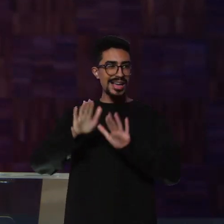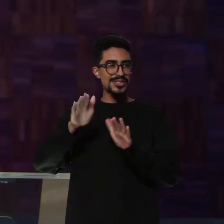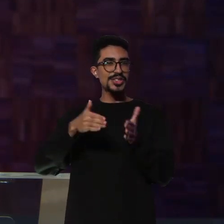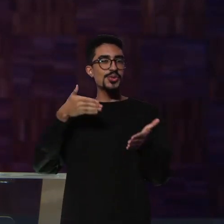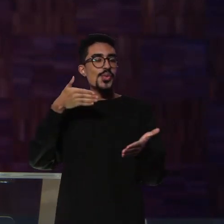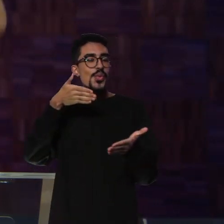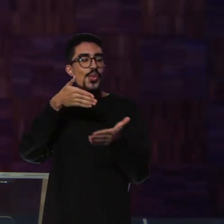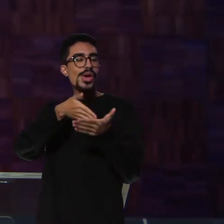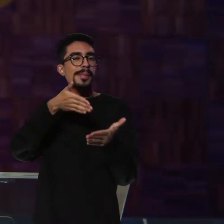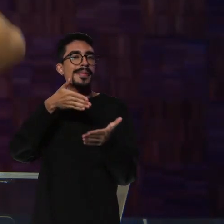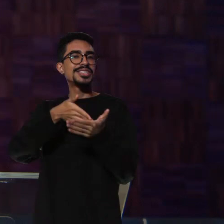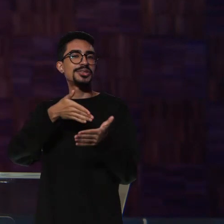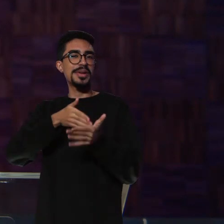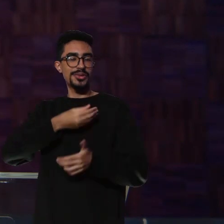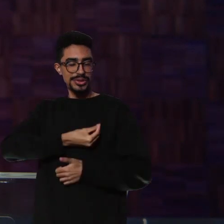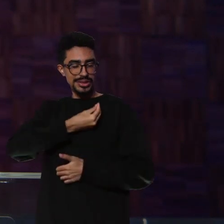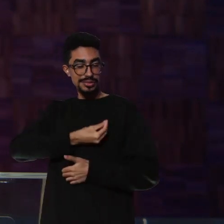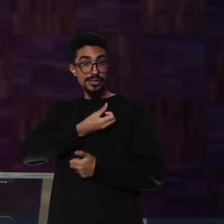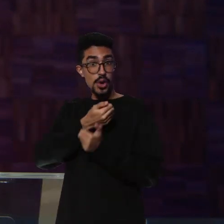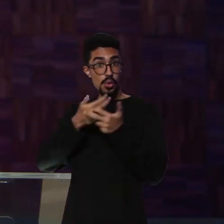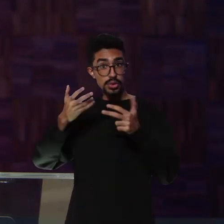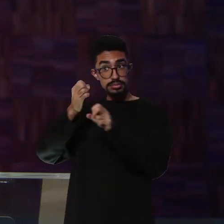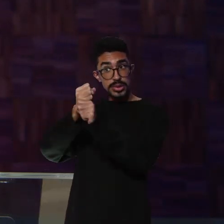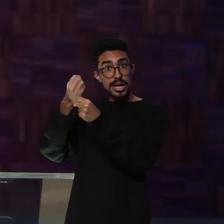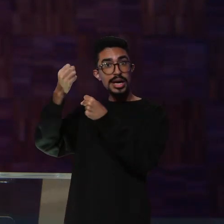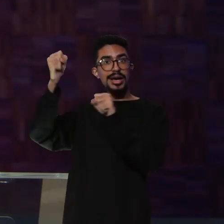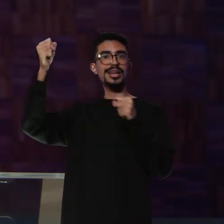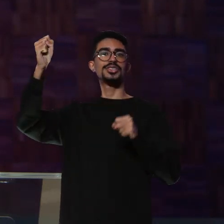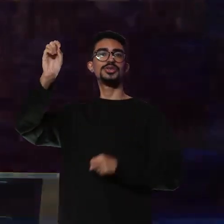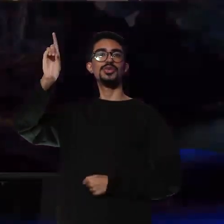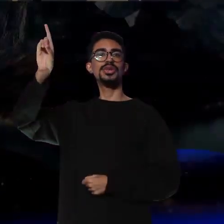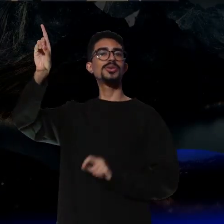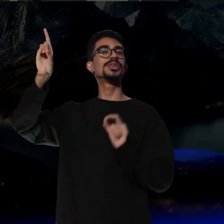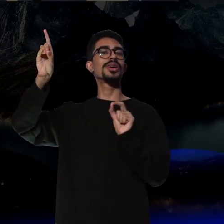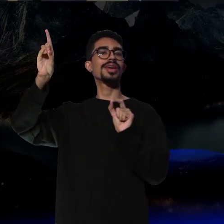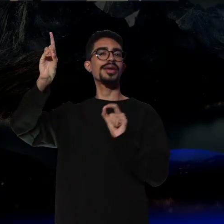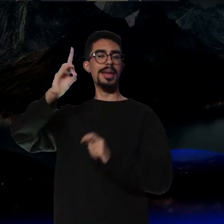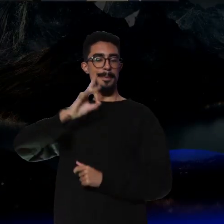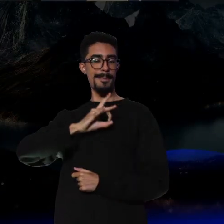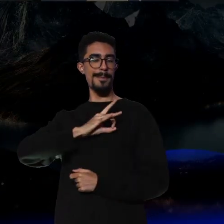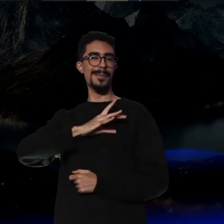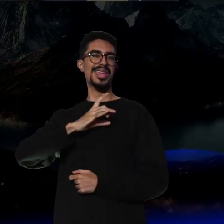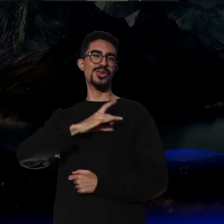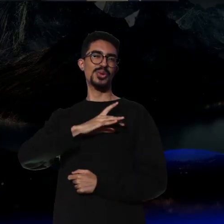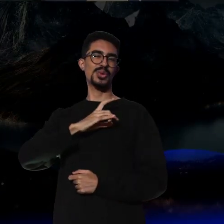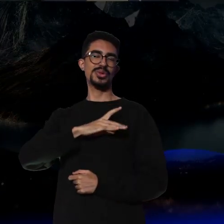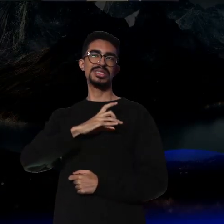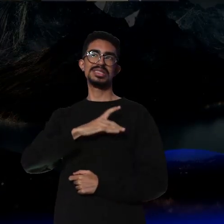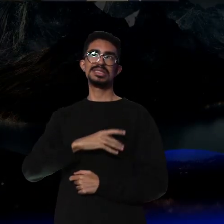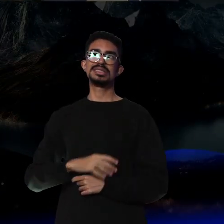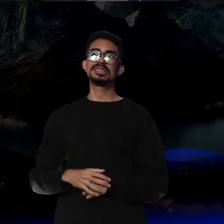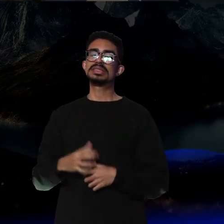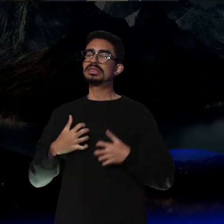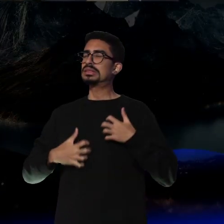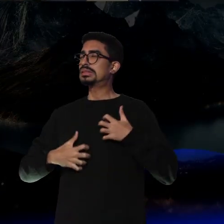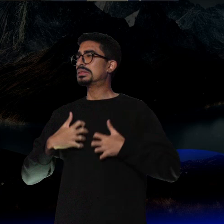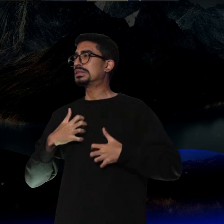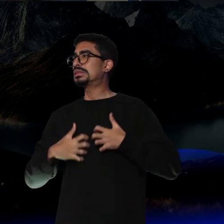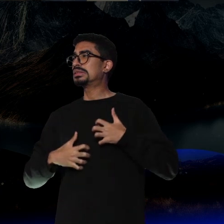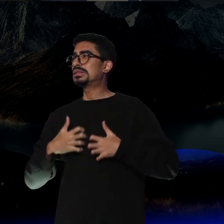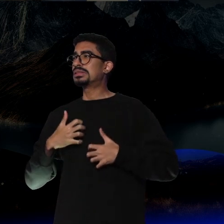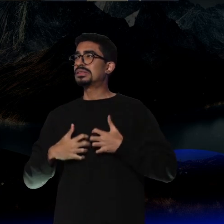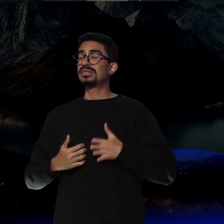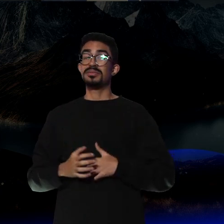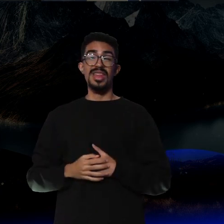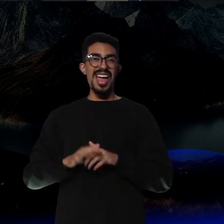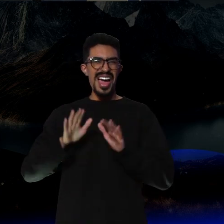nós de vermos coisas ainda maiores com o Senhor, é o nosso medo. São os nossos traumas, são os nossos receios, são